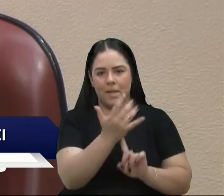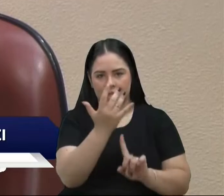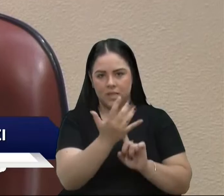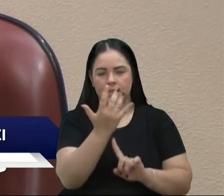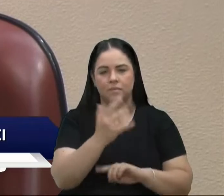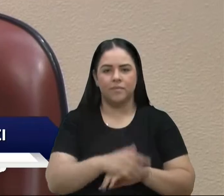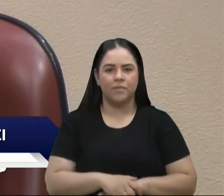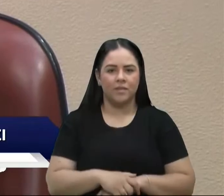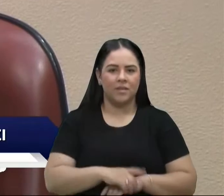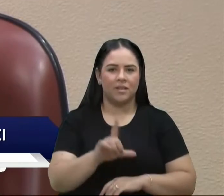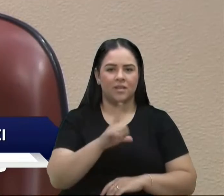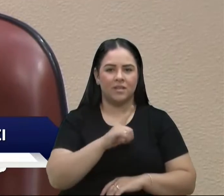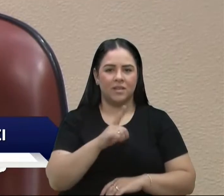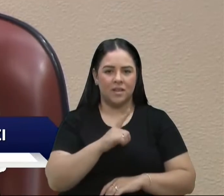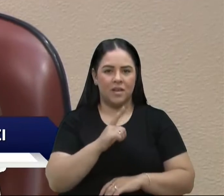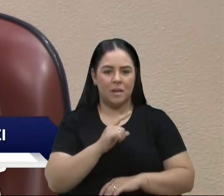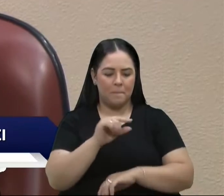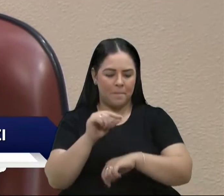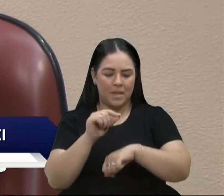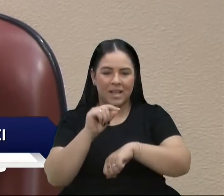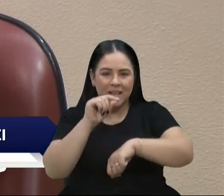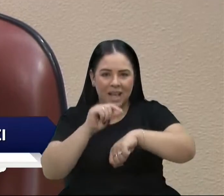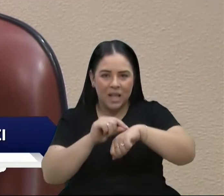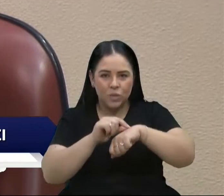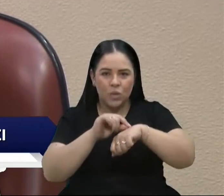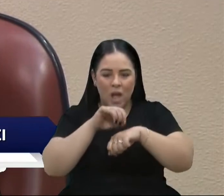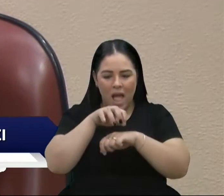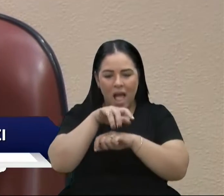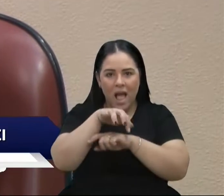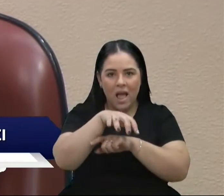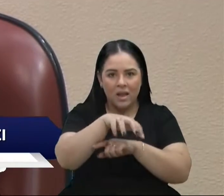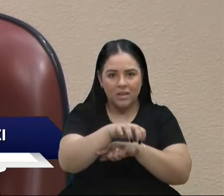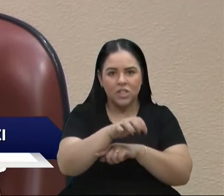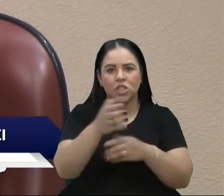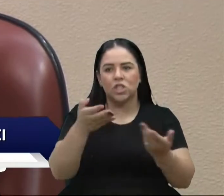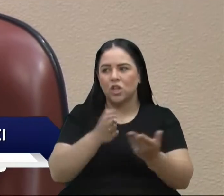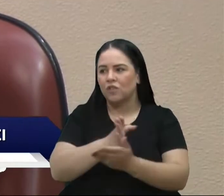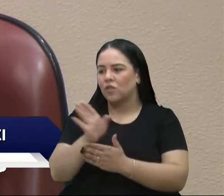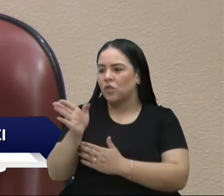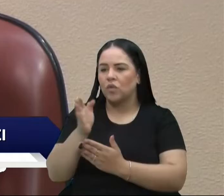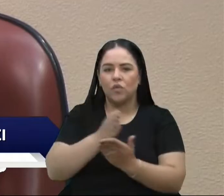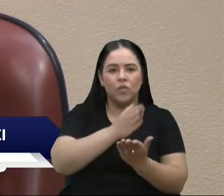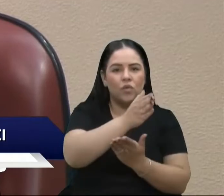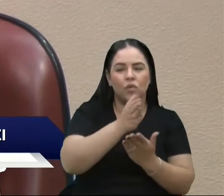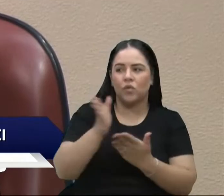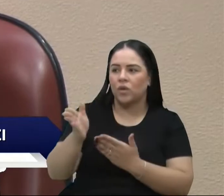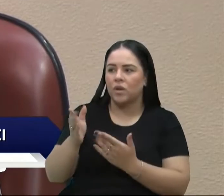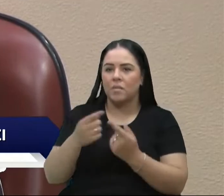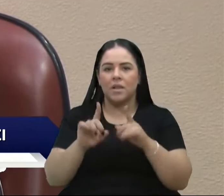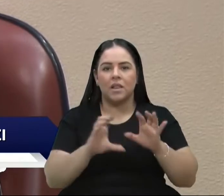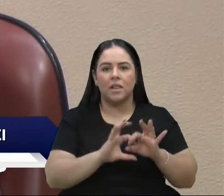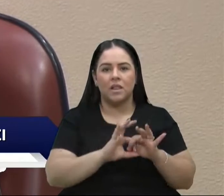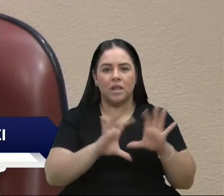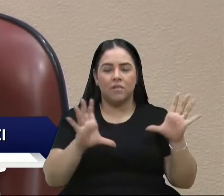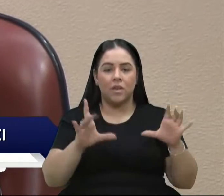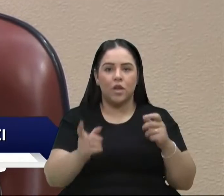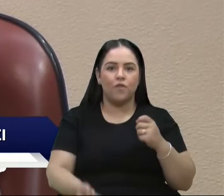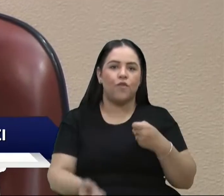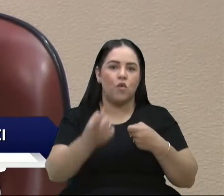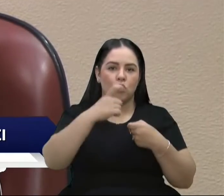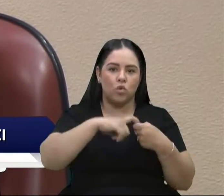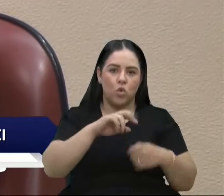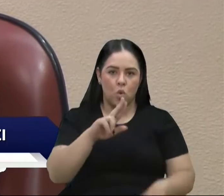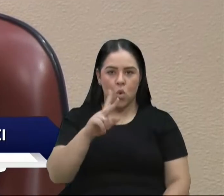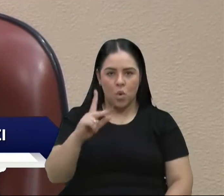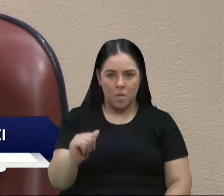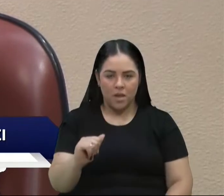que tinha sido picado por uma aranha, que já tinha passado por outros serviços, e os outros serviços acabaram liberando, o paciente voltou para a UPA,